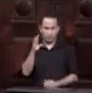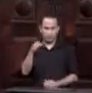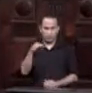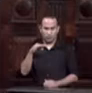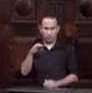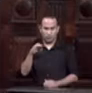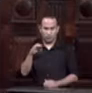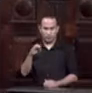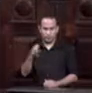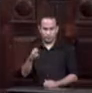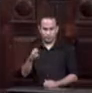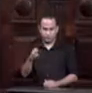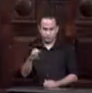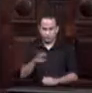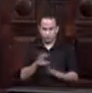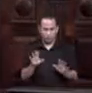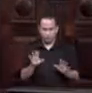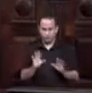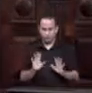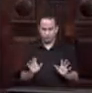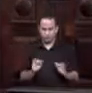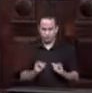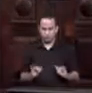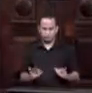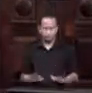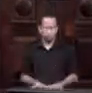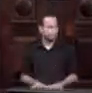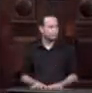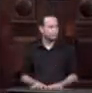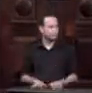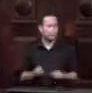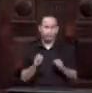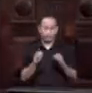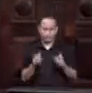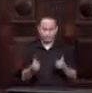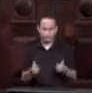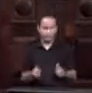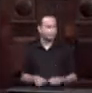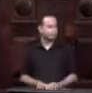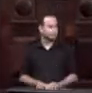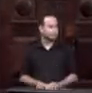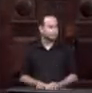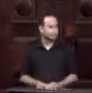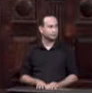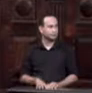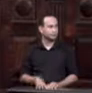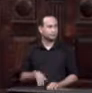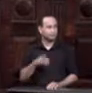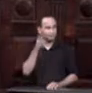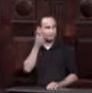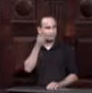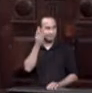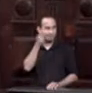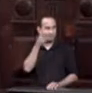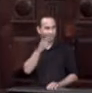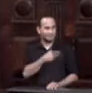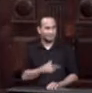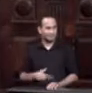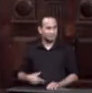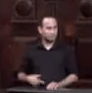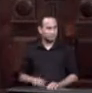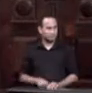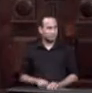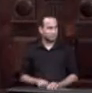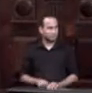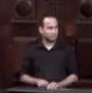Ponto. Só isso. Deputado Conte Bittencourt. O presidente está muito rigoroso nessa sessão, hein? Muito